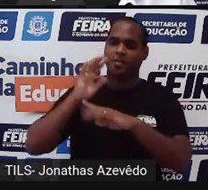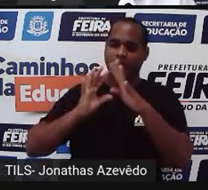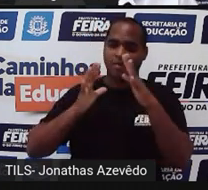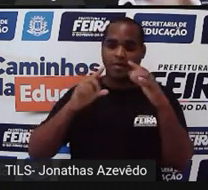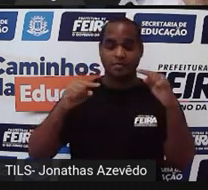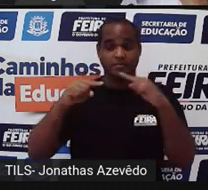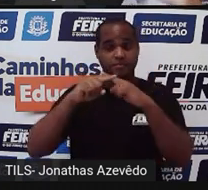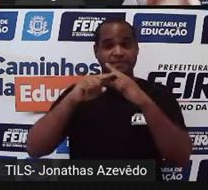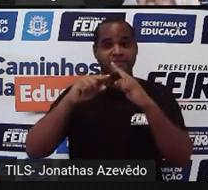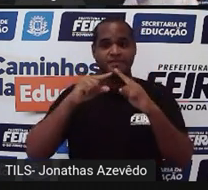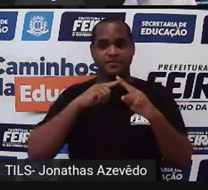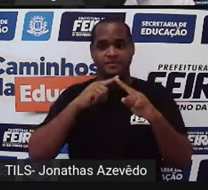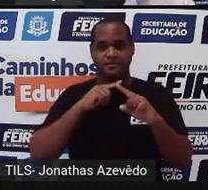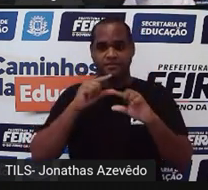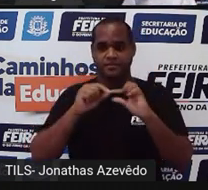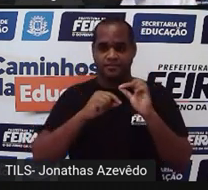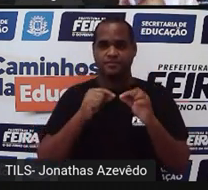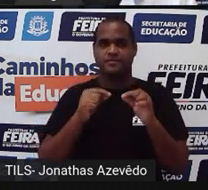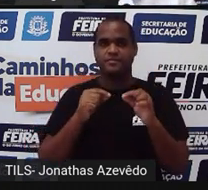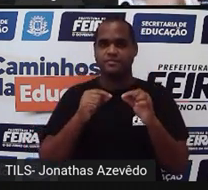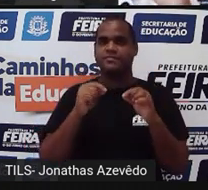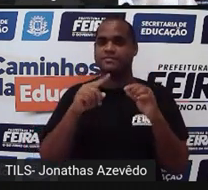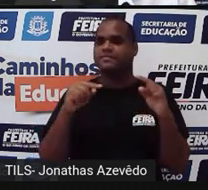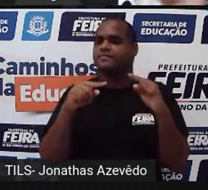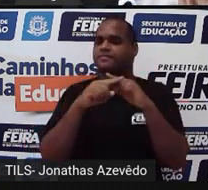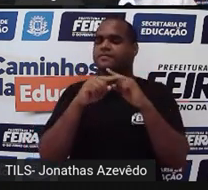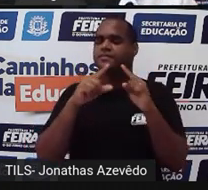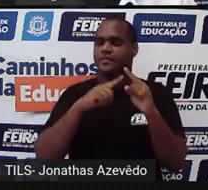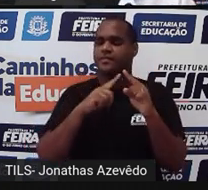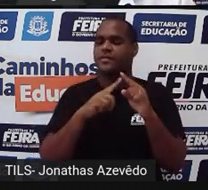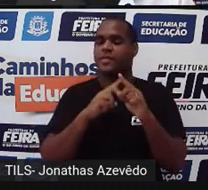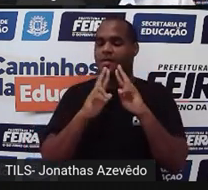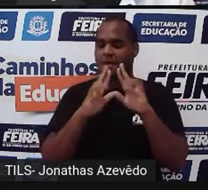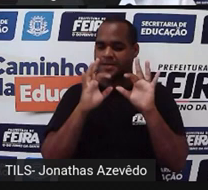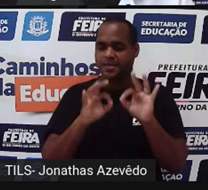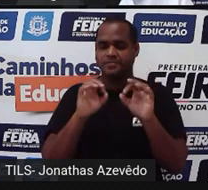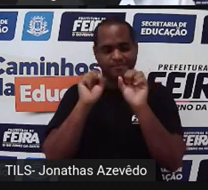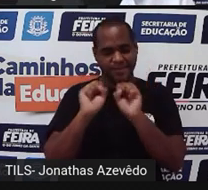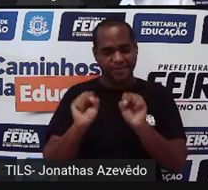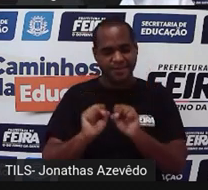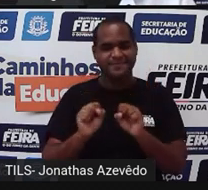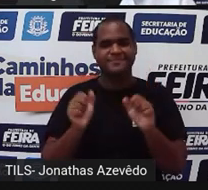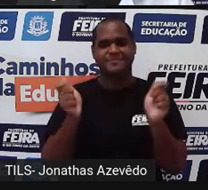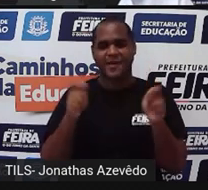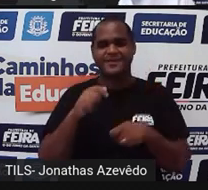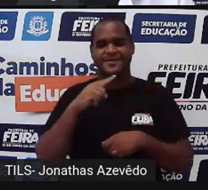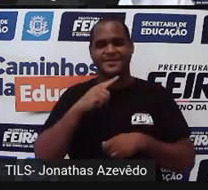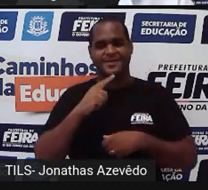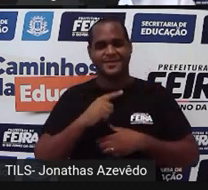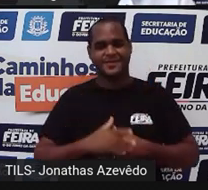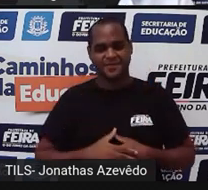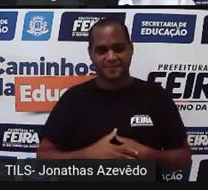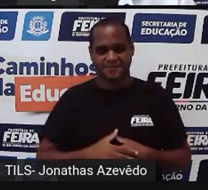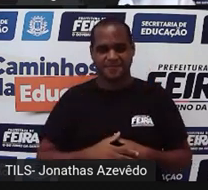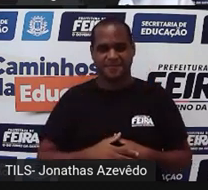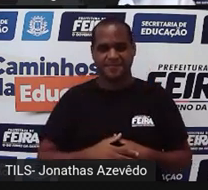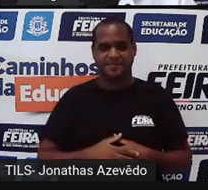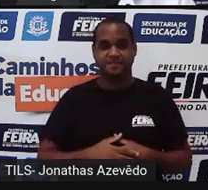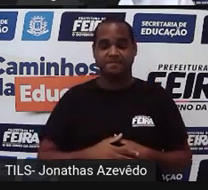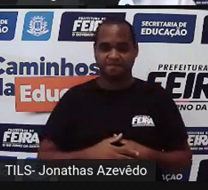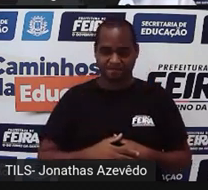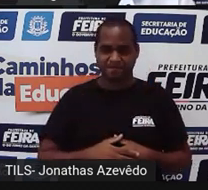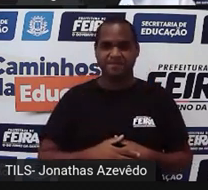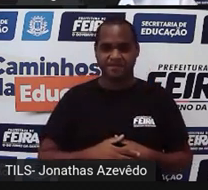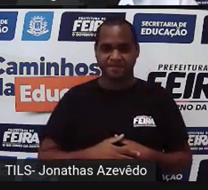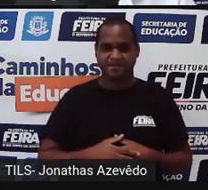cruzamento. Esse ponto é o ponto que tem a solução do sistema. Tá bom? E aí,